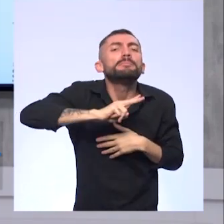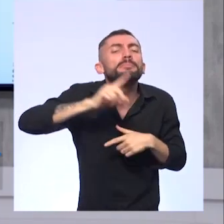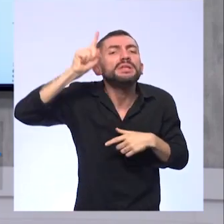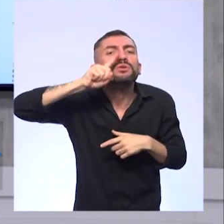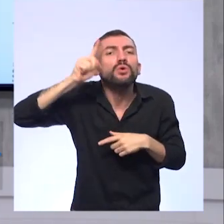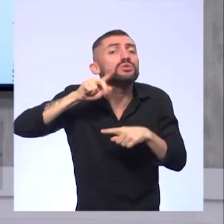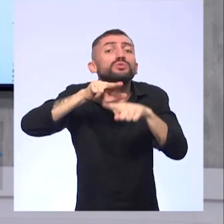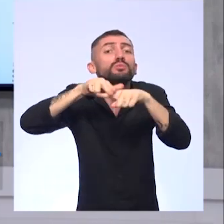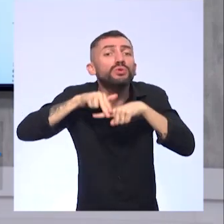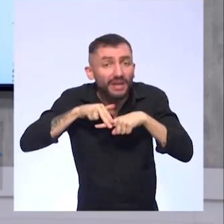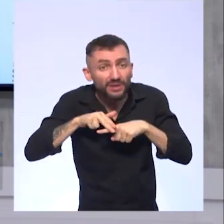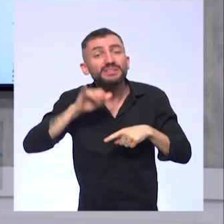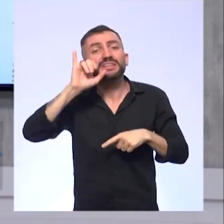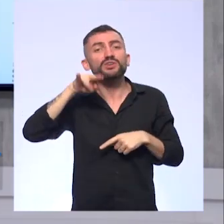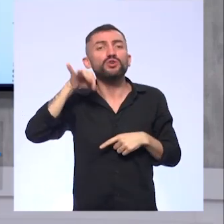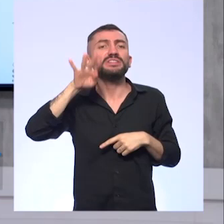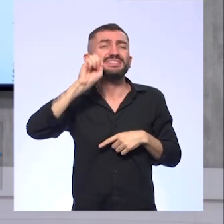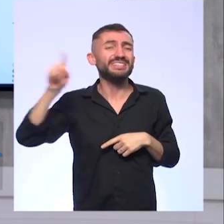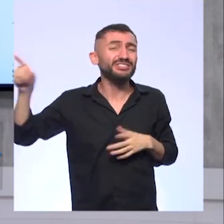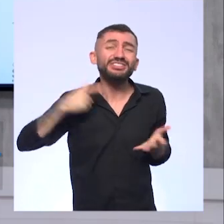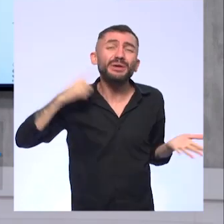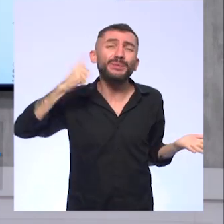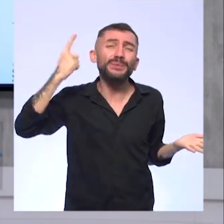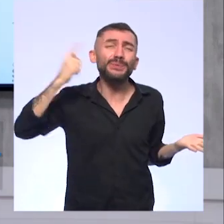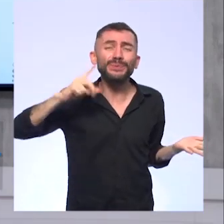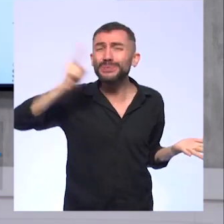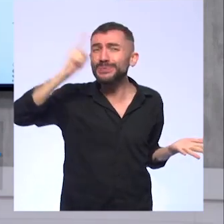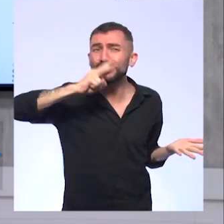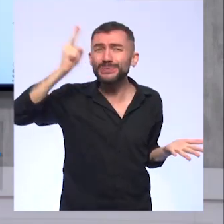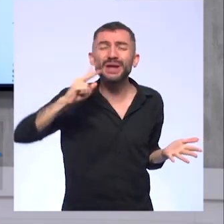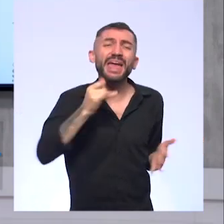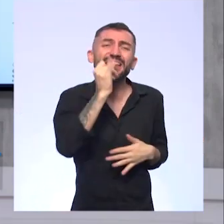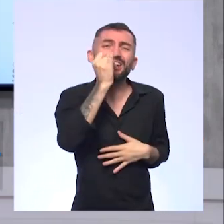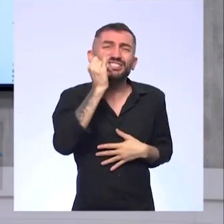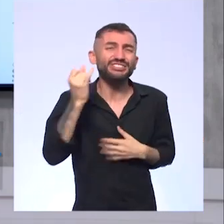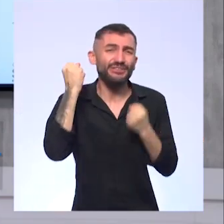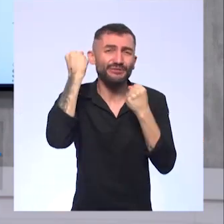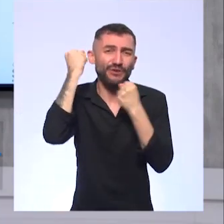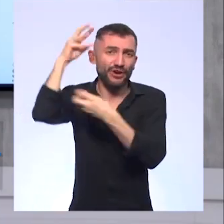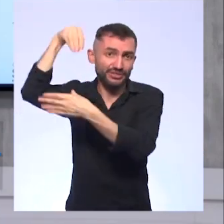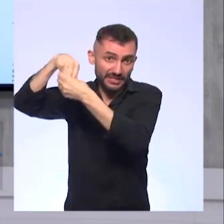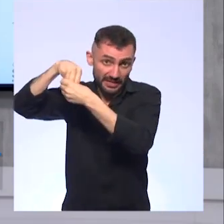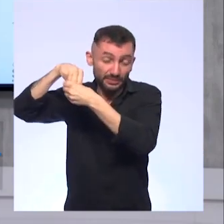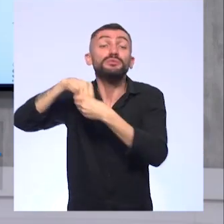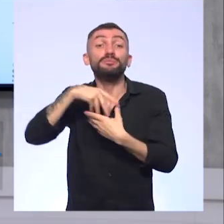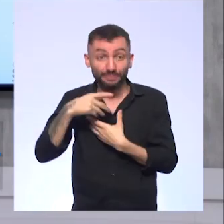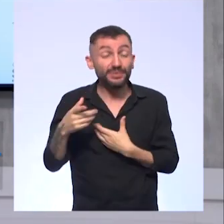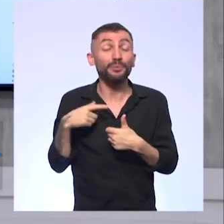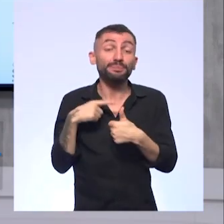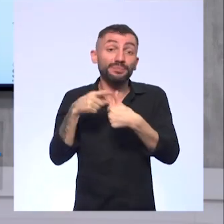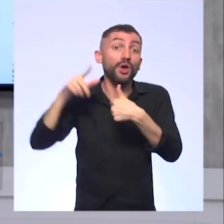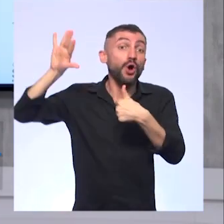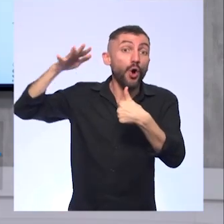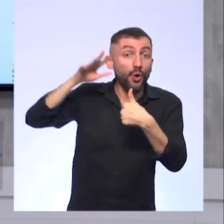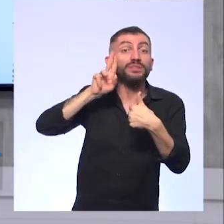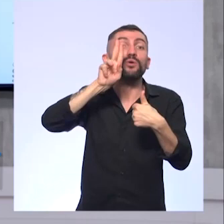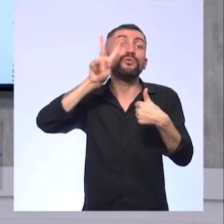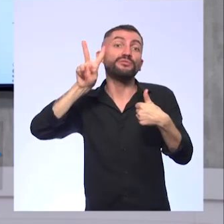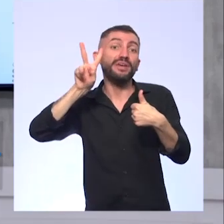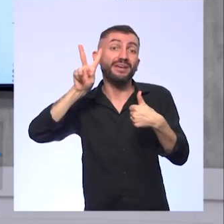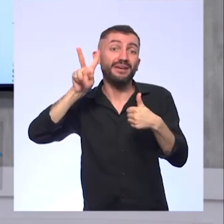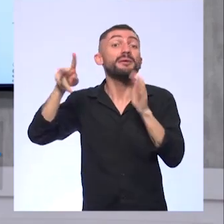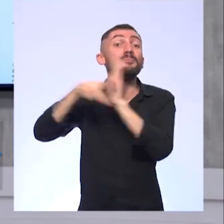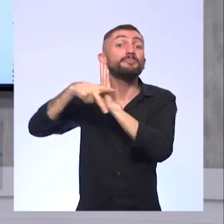frequência muito energética e acabam fazendo exercício e emitida por quem pelo